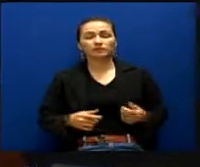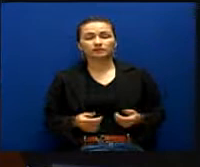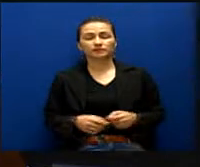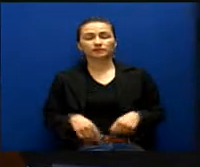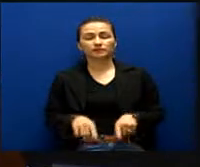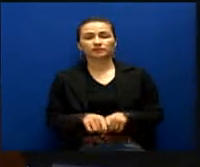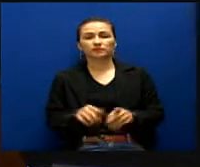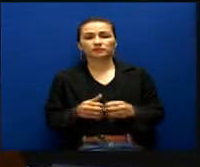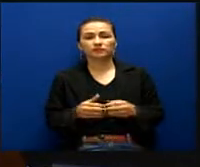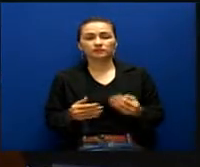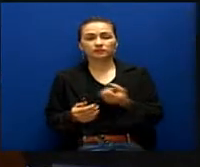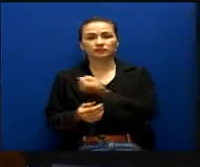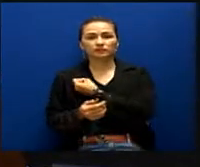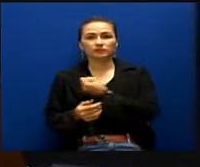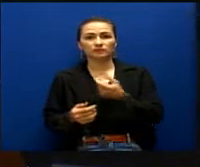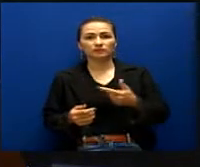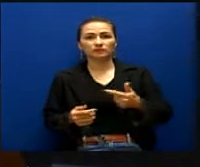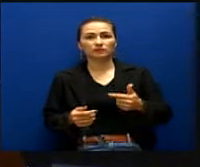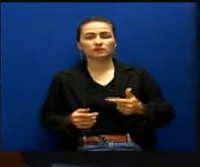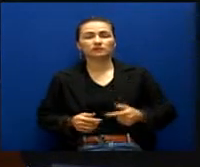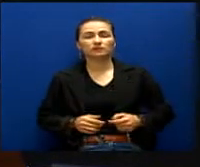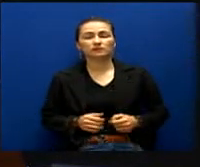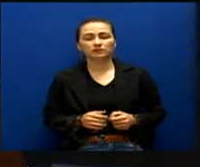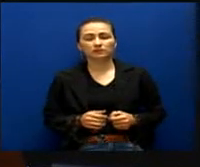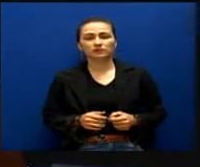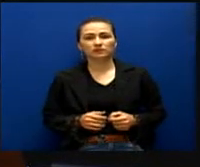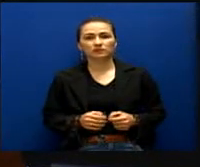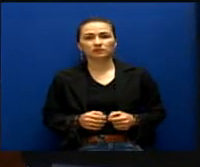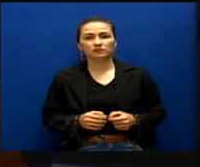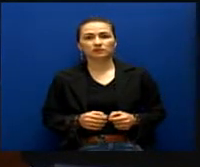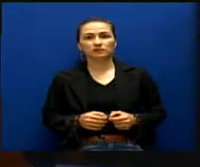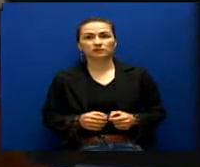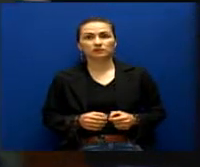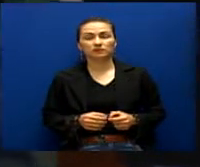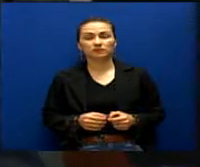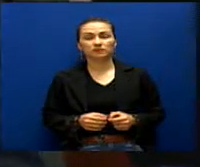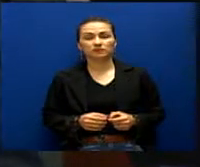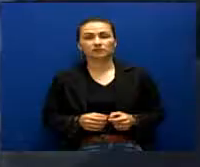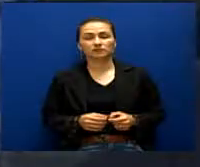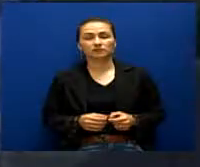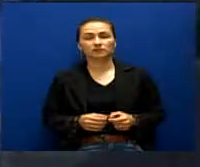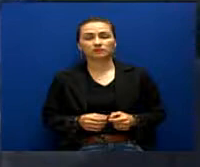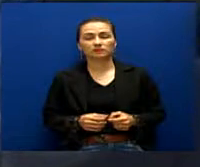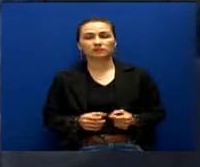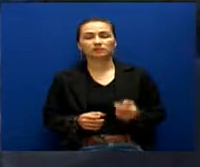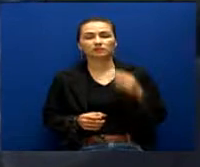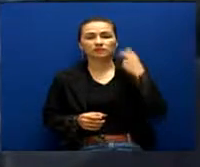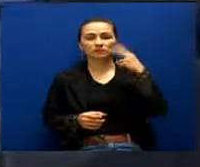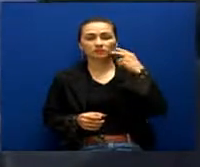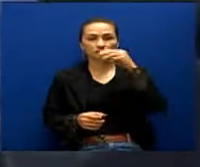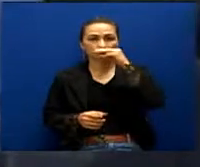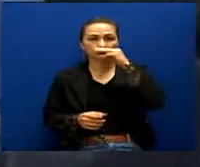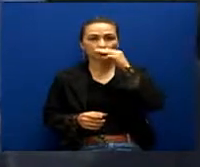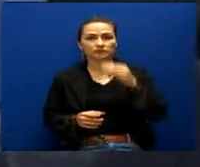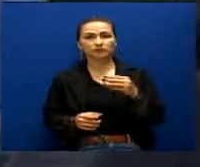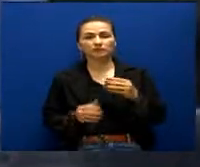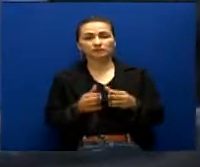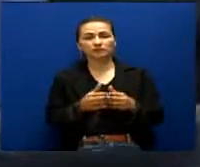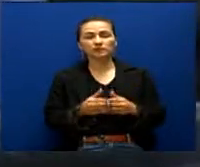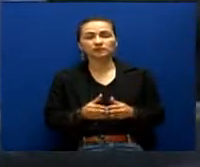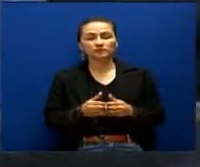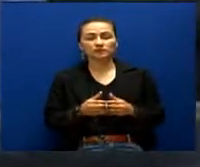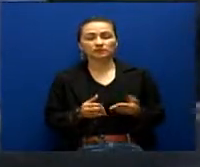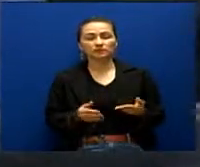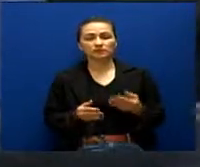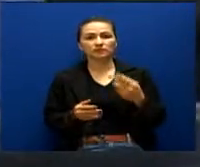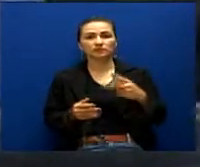número 12. A da número 12 também. E, vereador Martinez, eu até peço, junto com a sua, que está